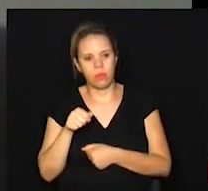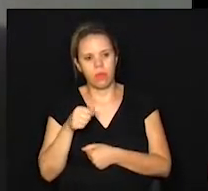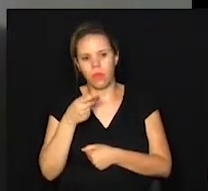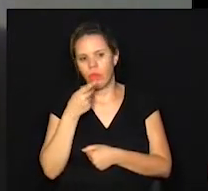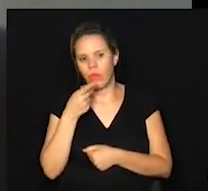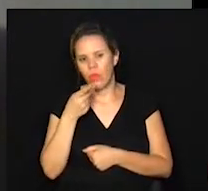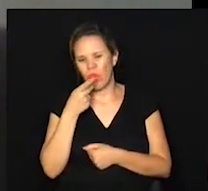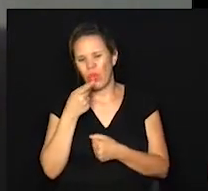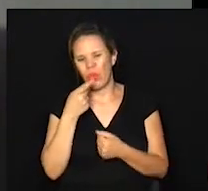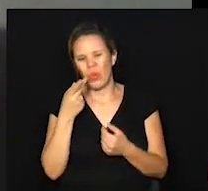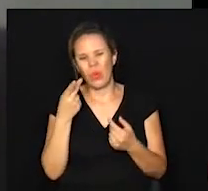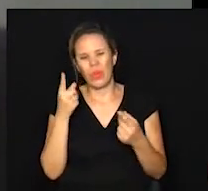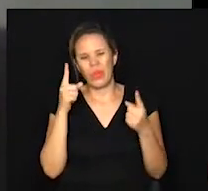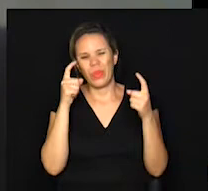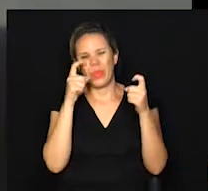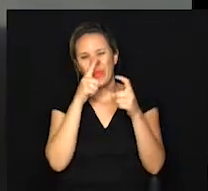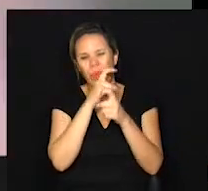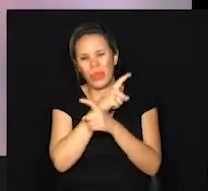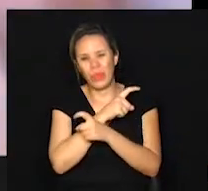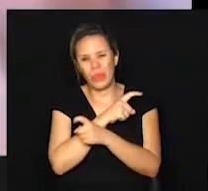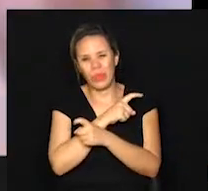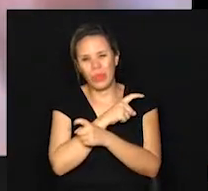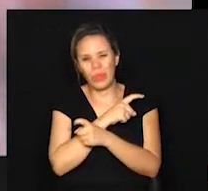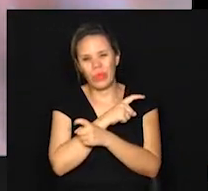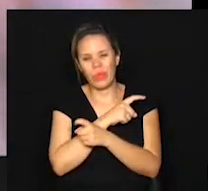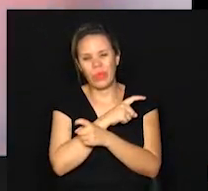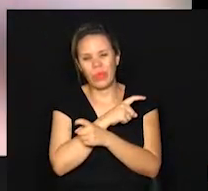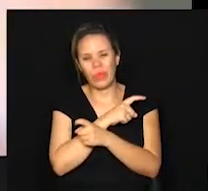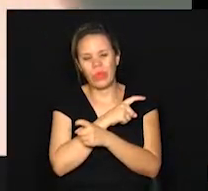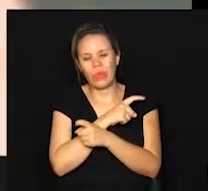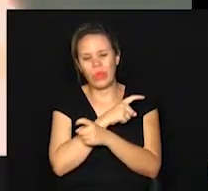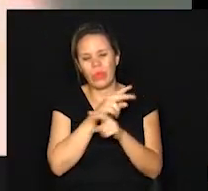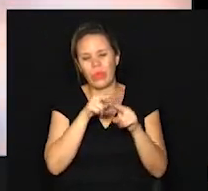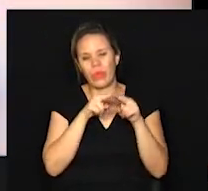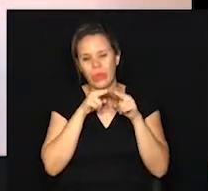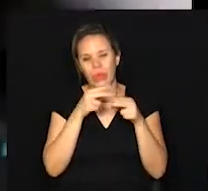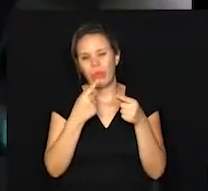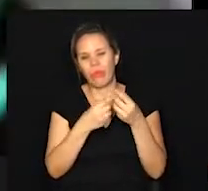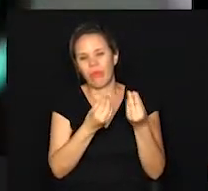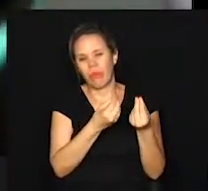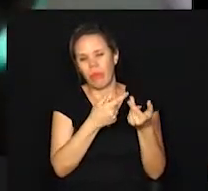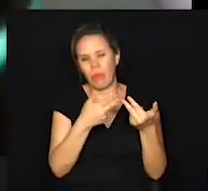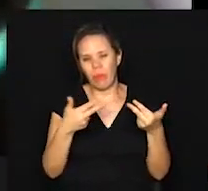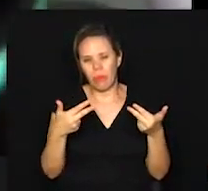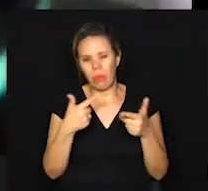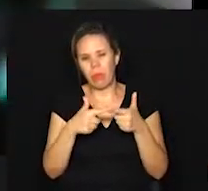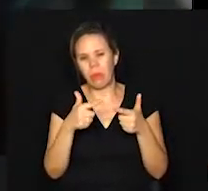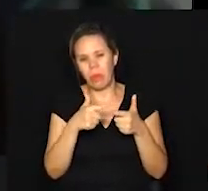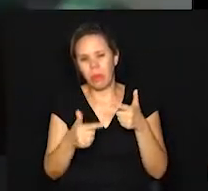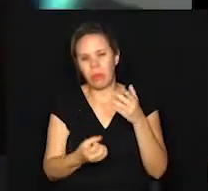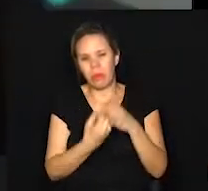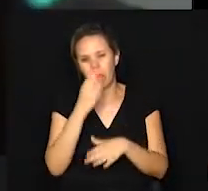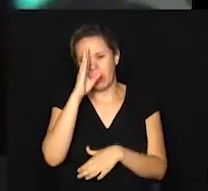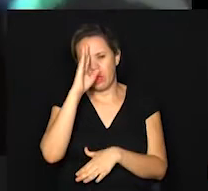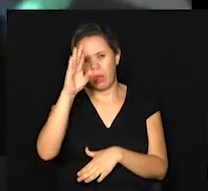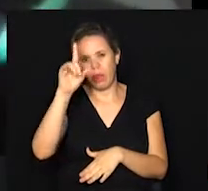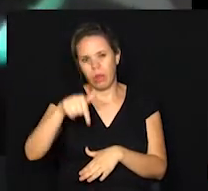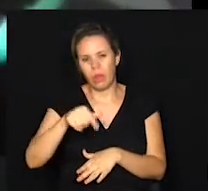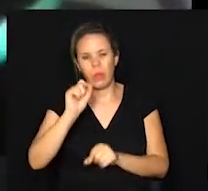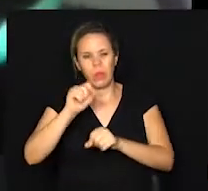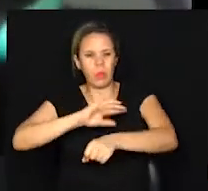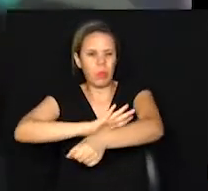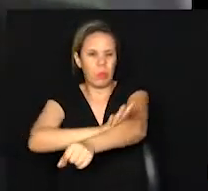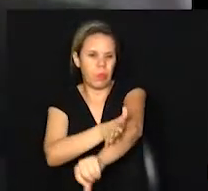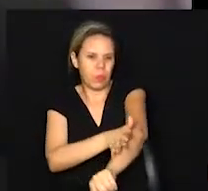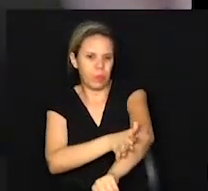questão tão delicada, uma questão primeiramente que envolve inúmeros aspectos. O principal dele é o aspecto